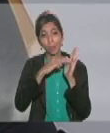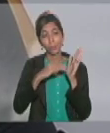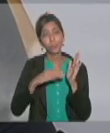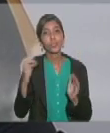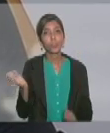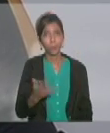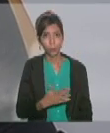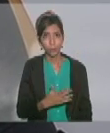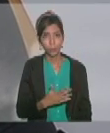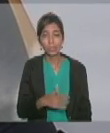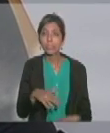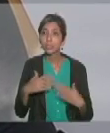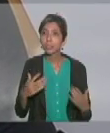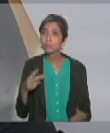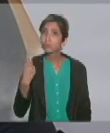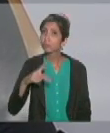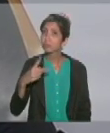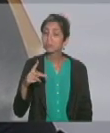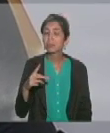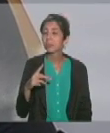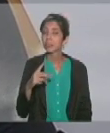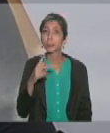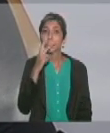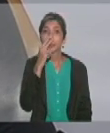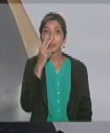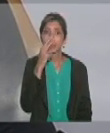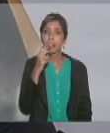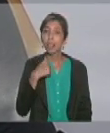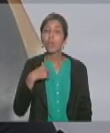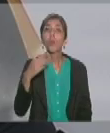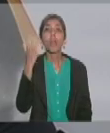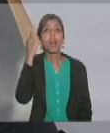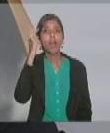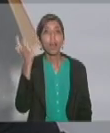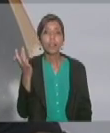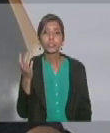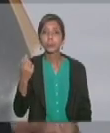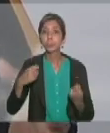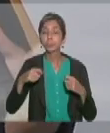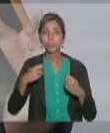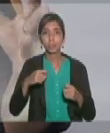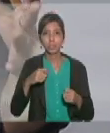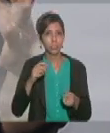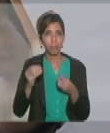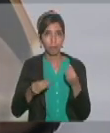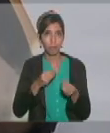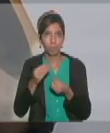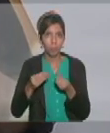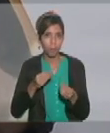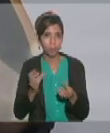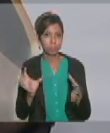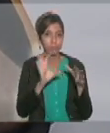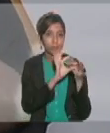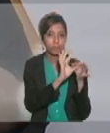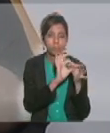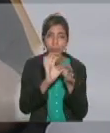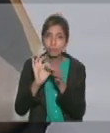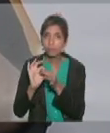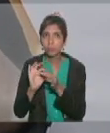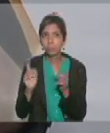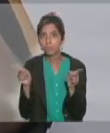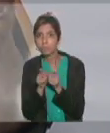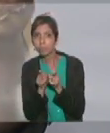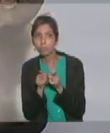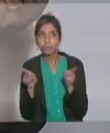bastante nova, né? E ele vai dar o tom mesmo do que ele acha que tem que entrelaçar, caminhar